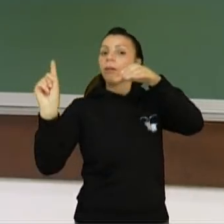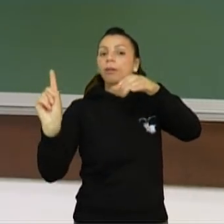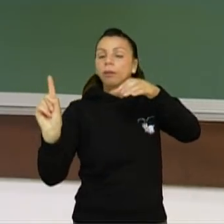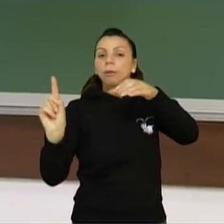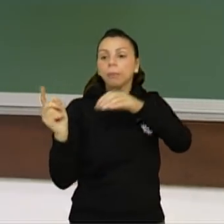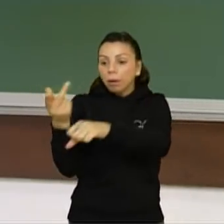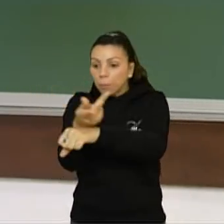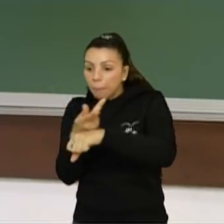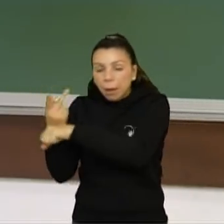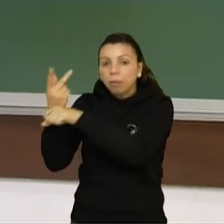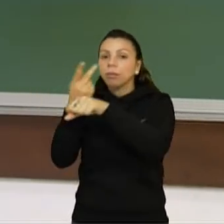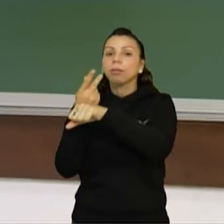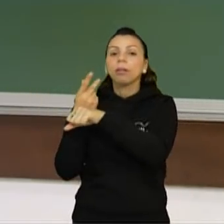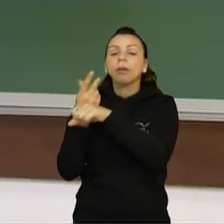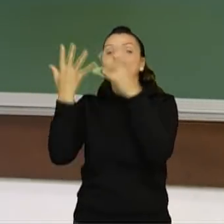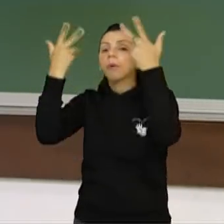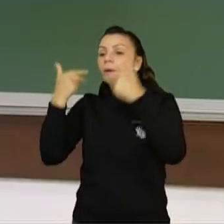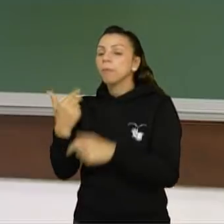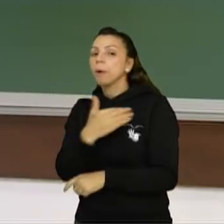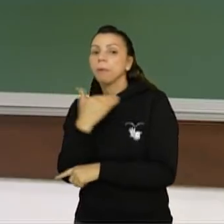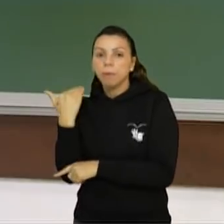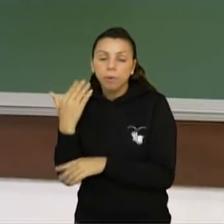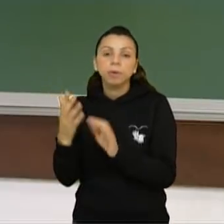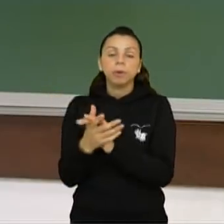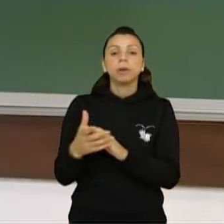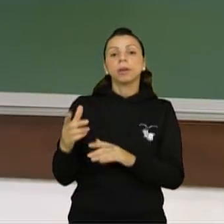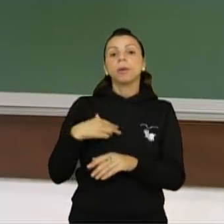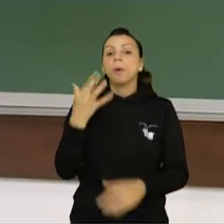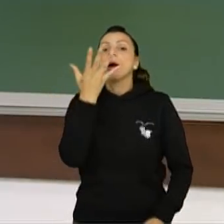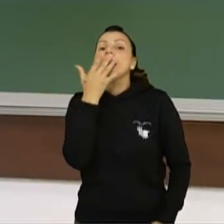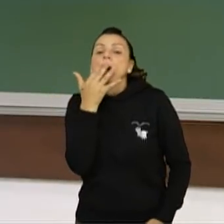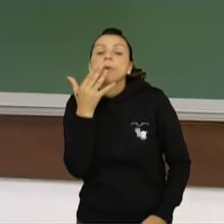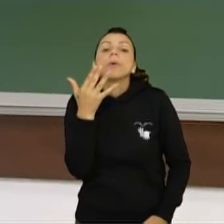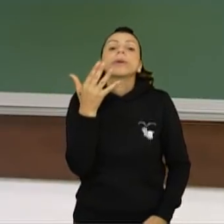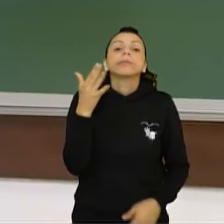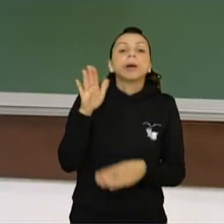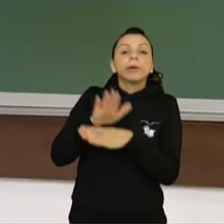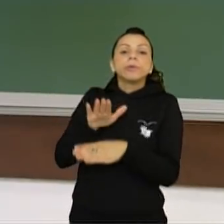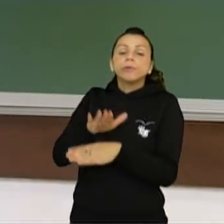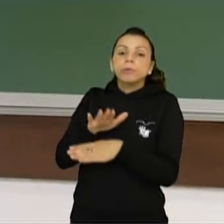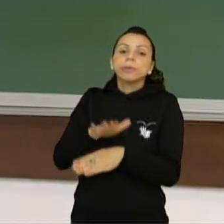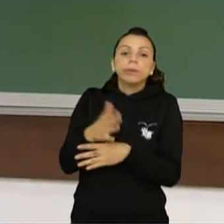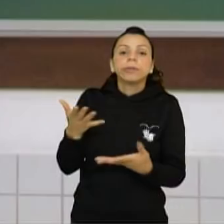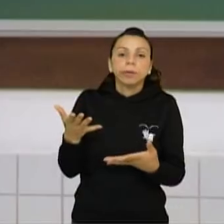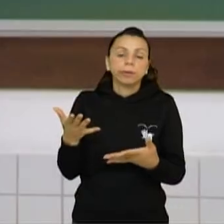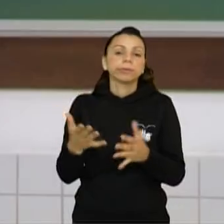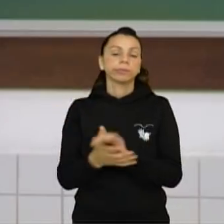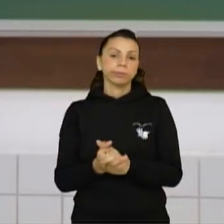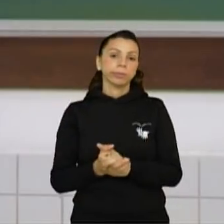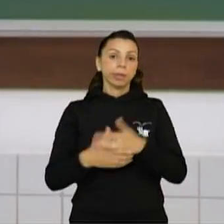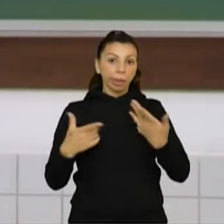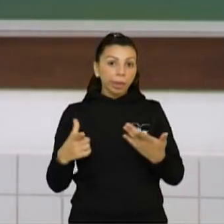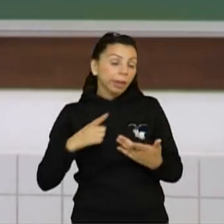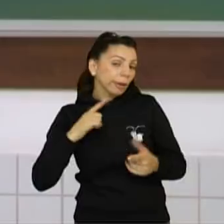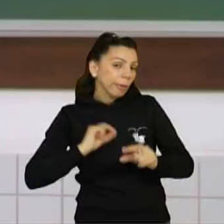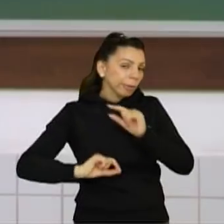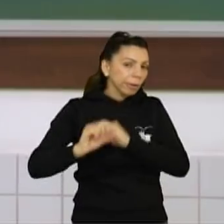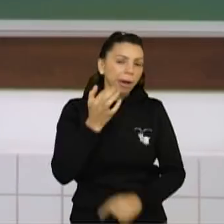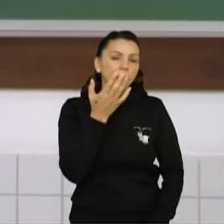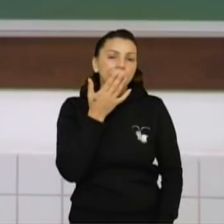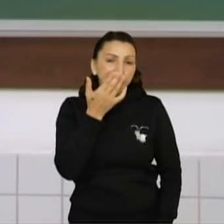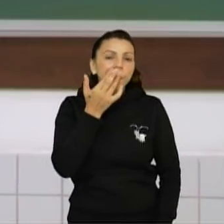né? Essa cor poderia me ajudar muito a ser tão semelhante ao animal, ele se entregaria para mim na hora da caça. Então, a cor ela tem uma representação